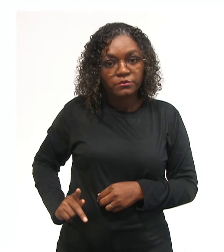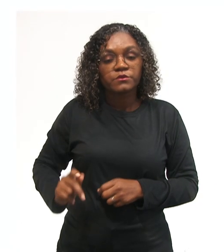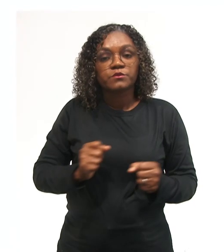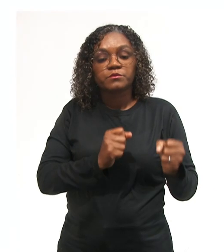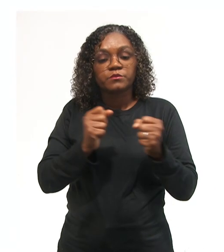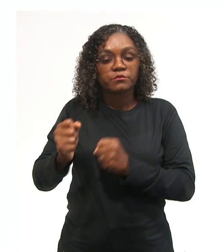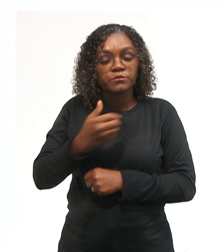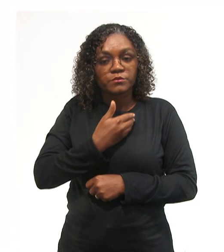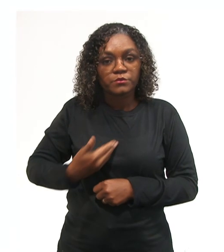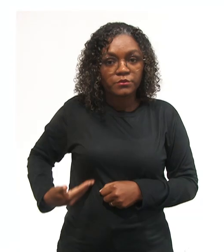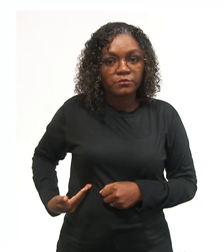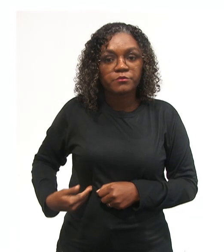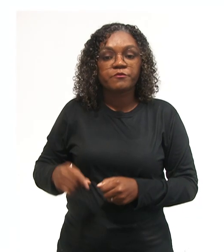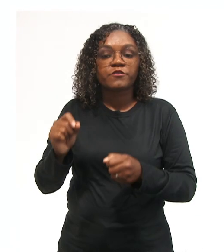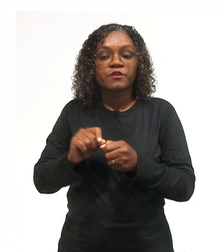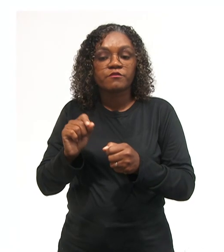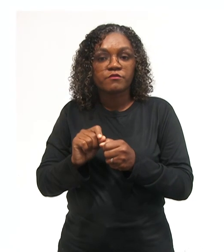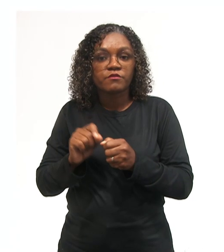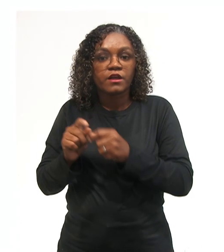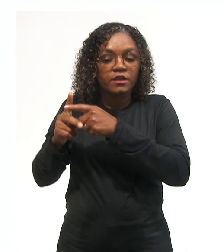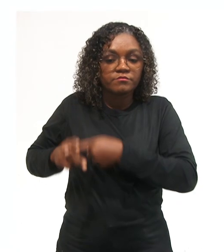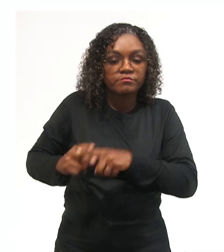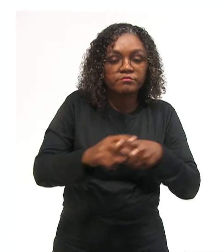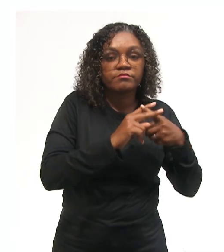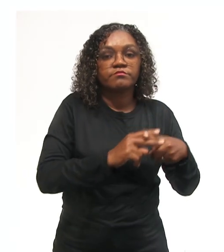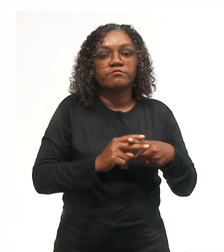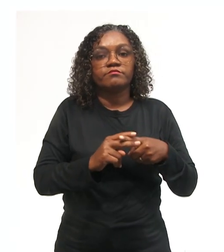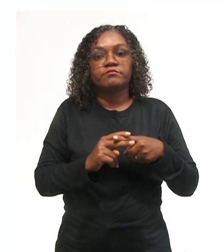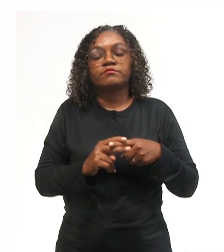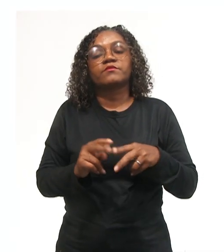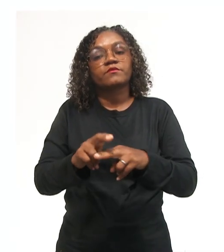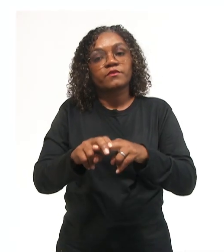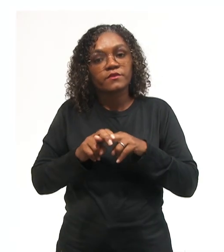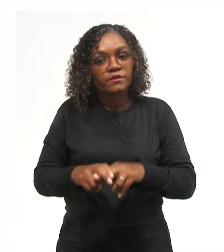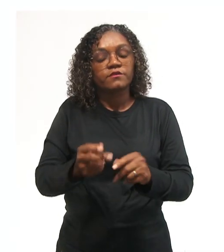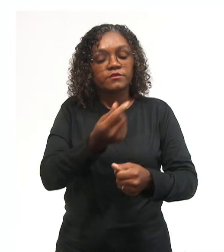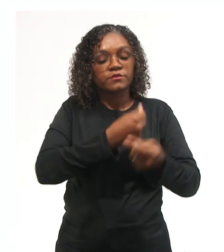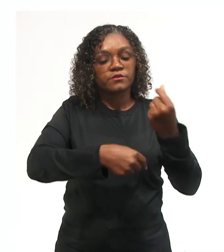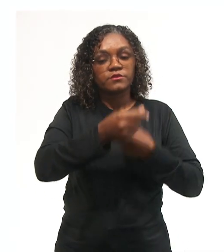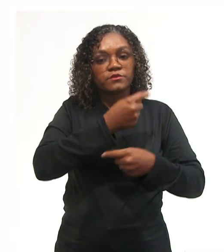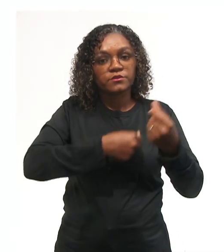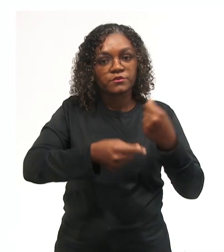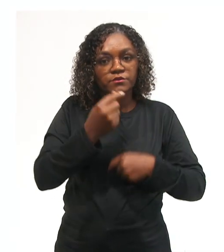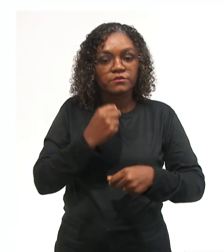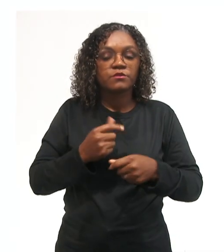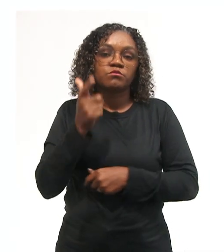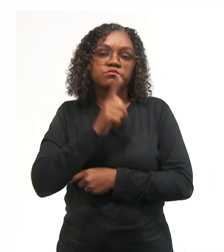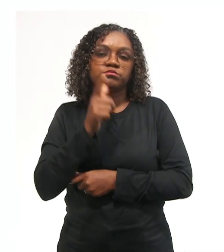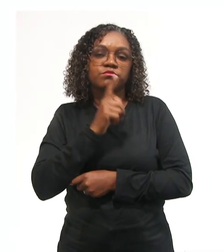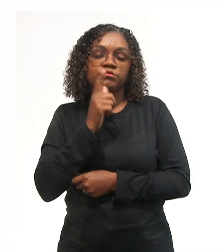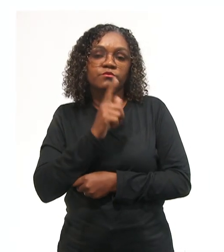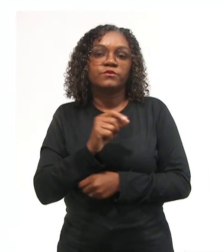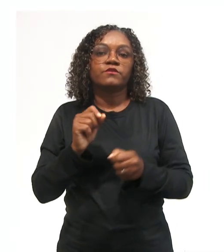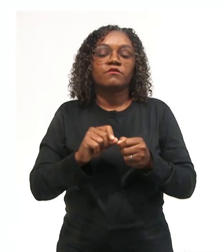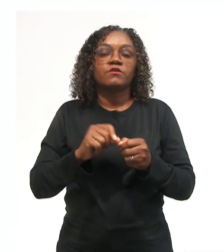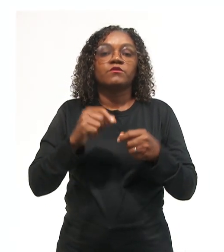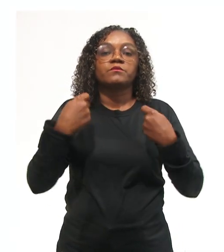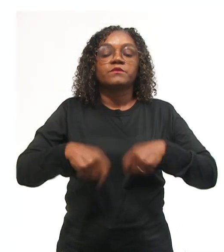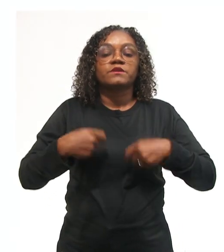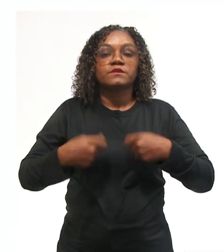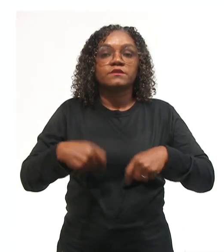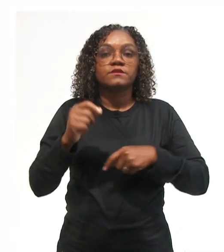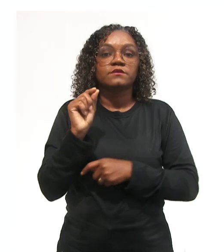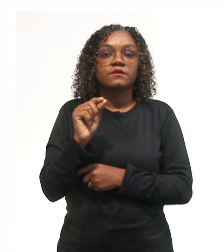que a economia realmente funcione de forma independente, ela precisaria funcionar de